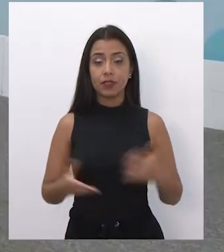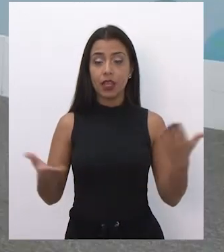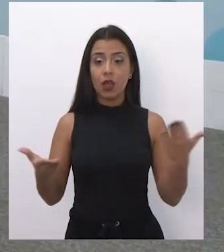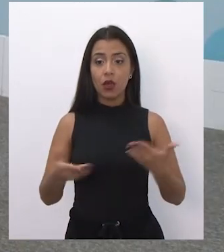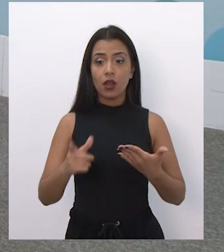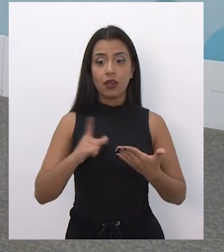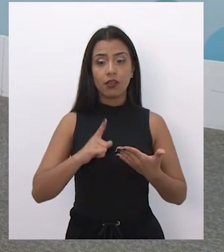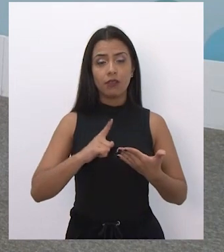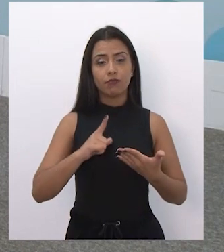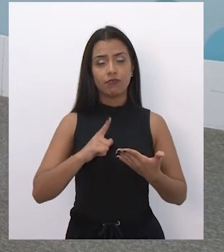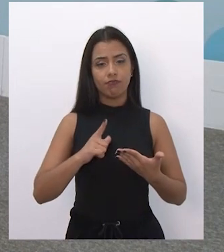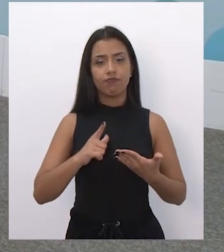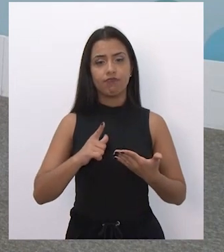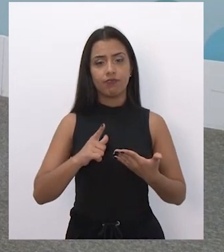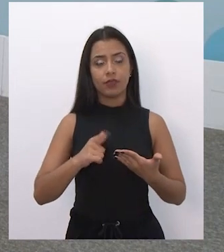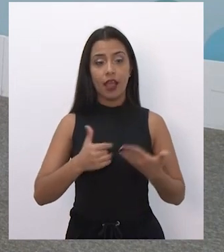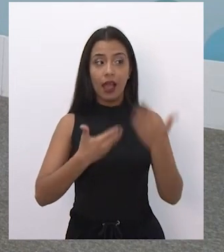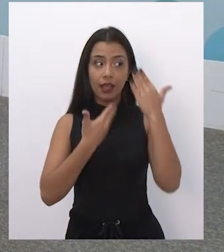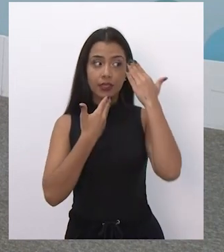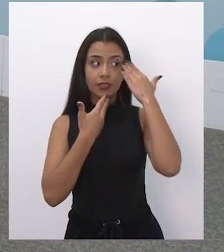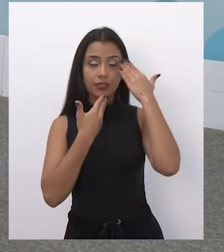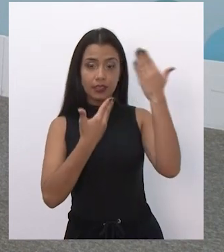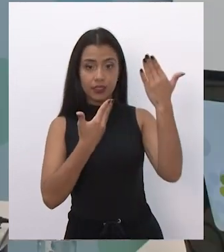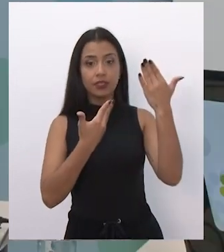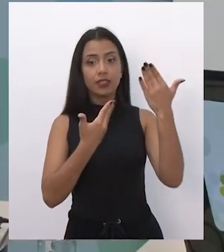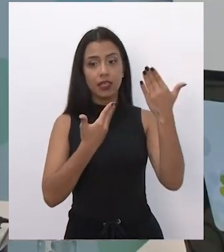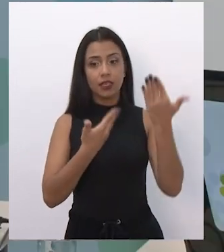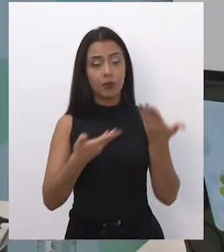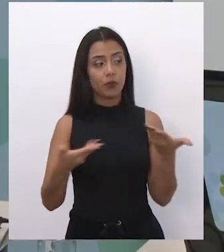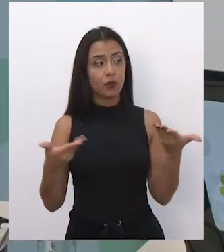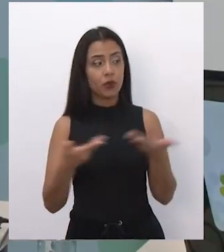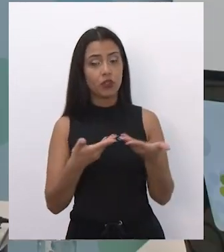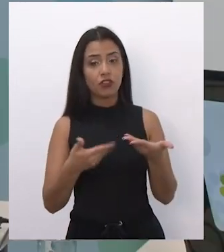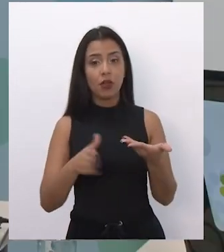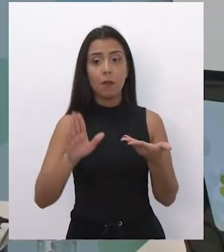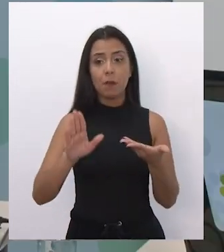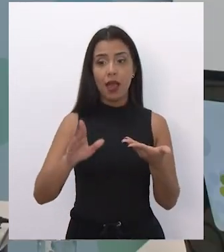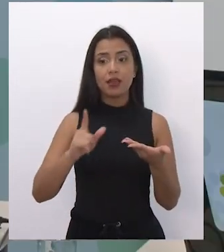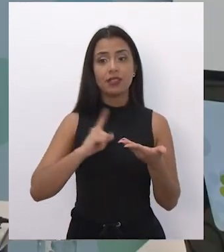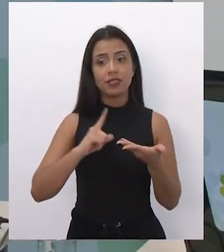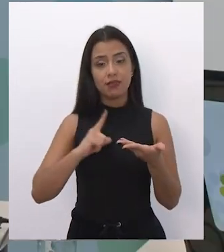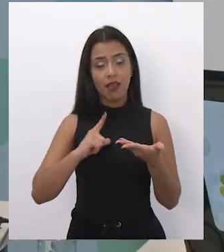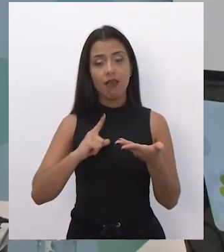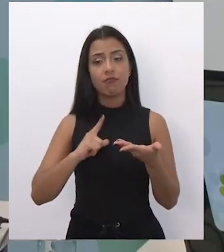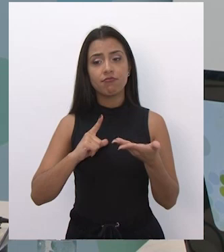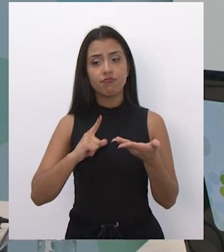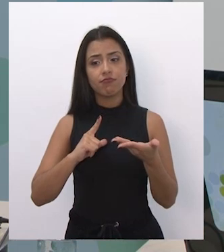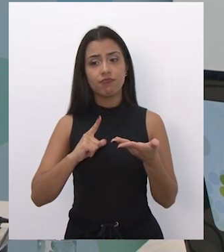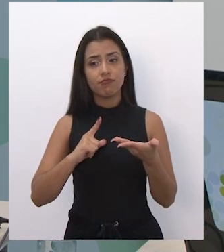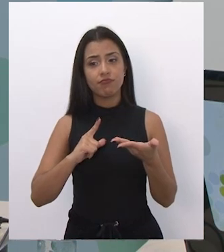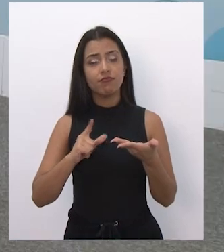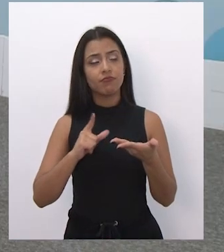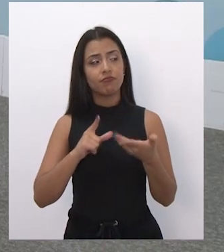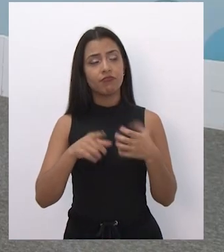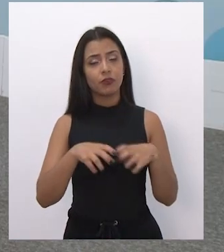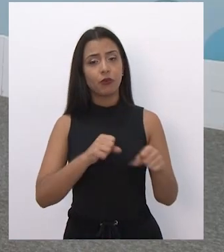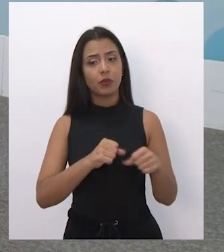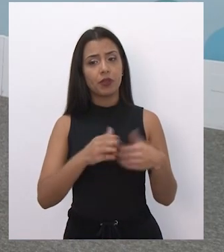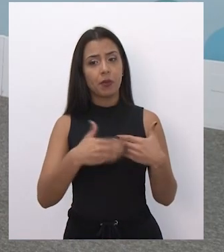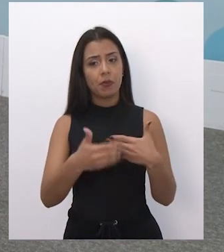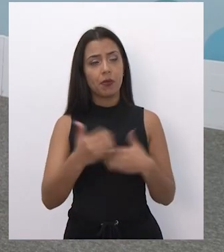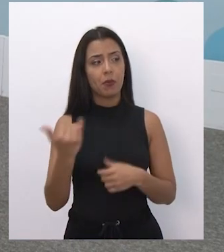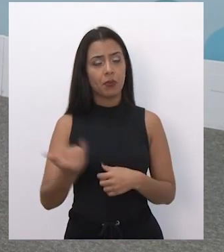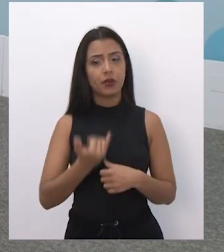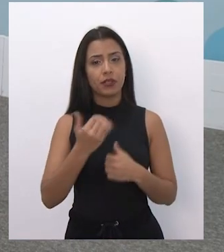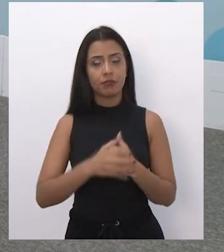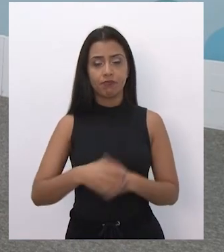provisoriamente agradecê-los, né, pela essa formação, mas nós temos aí alguma informação importante, professora Gisele. Pois é,